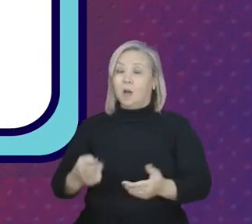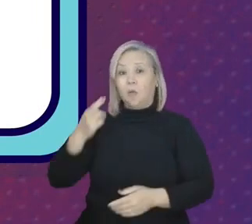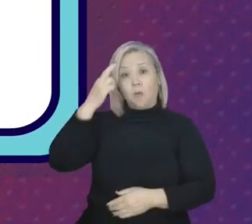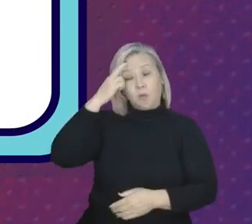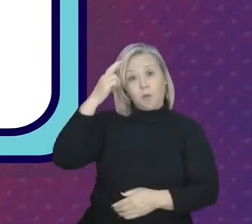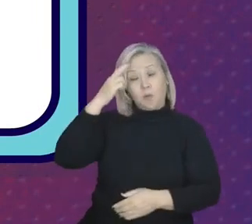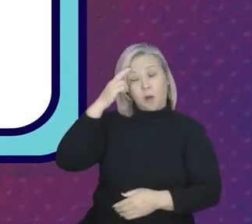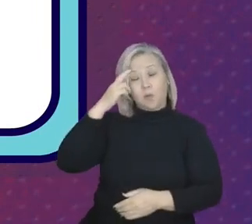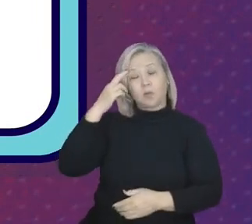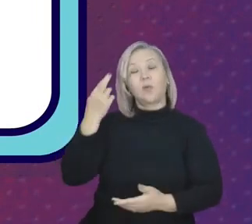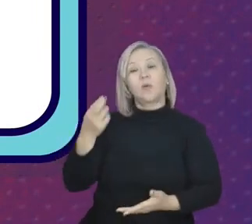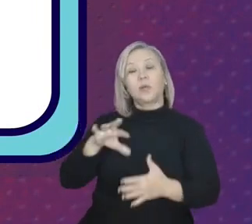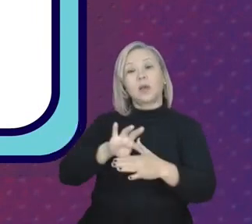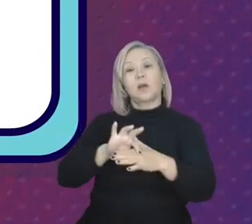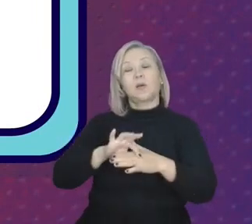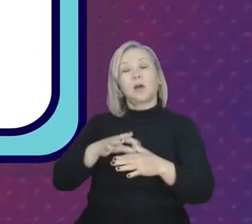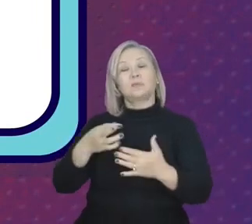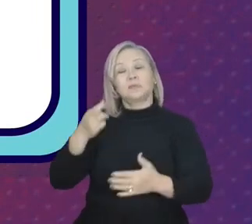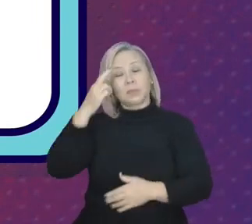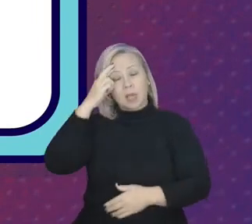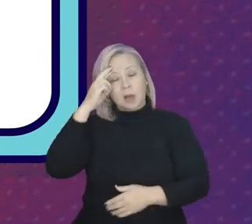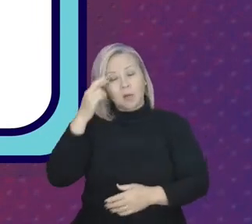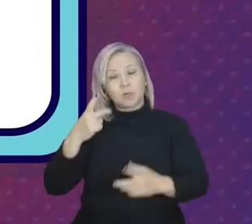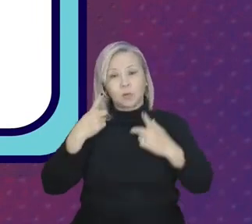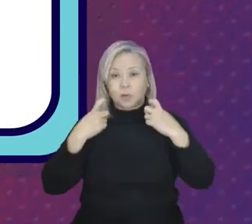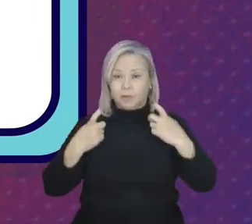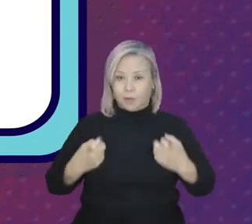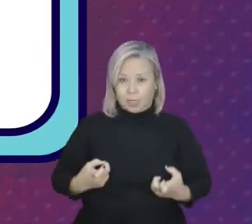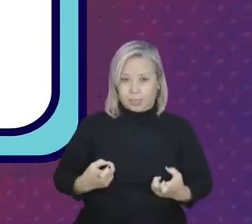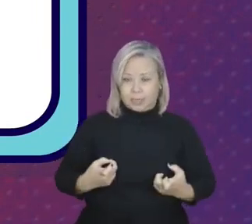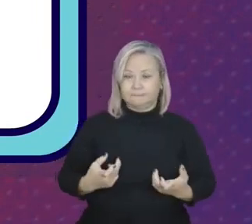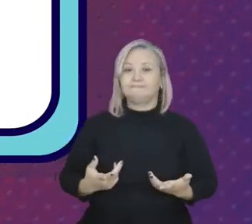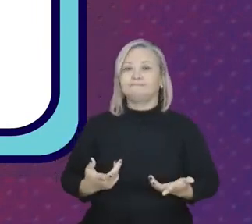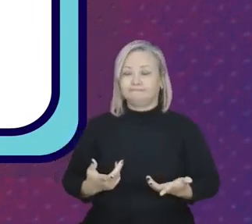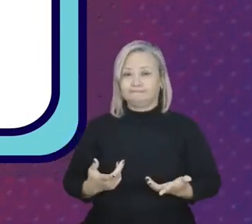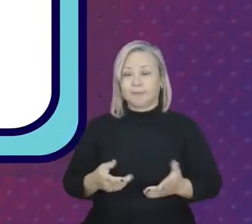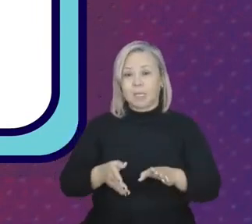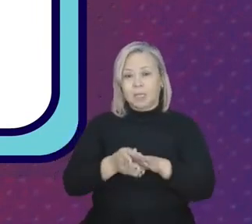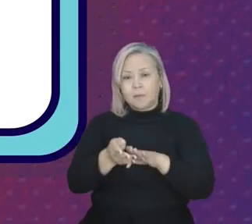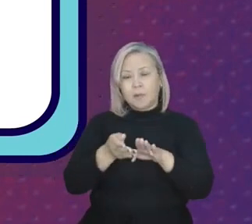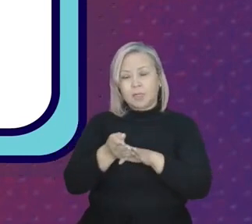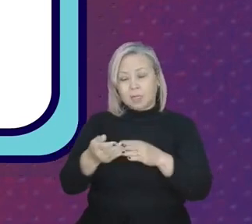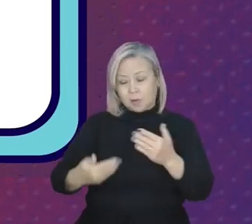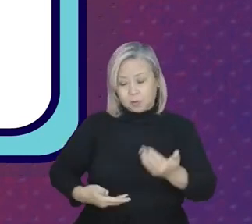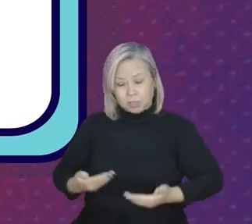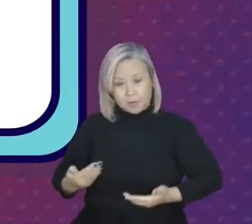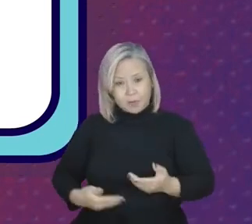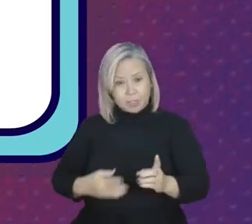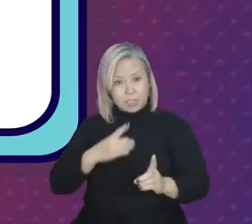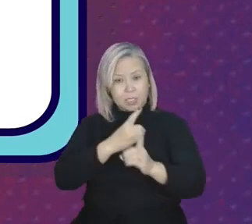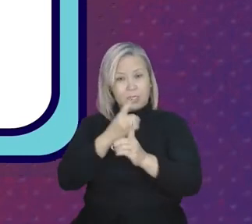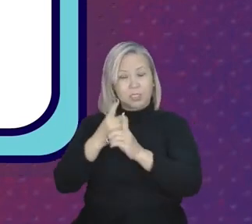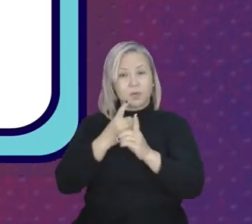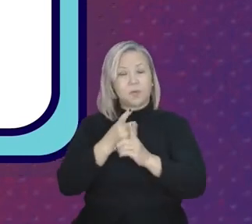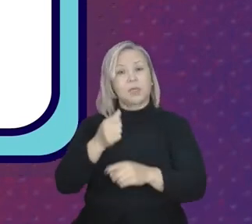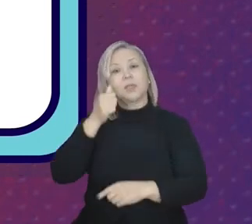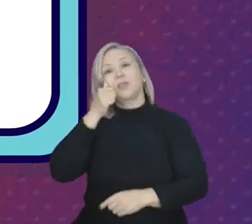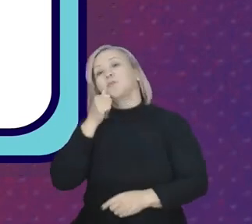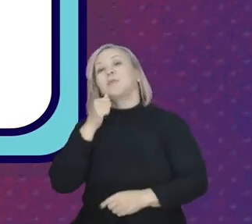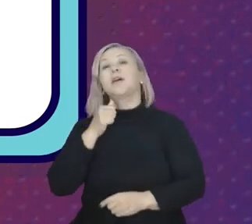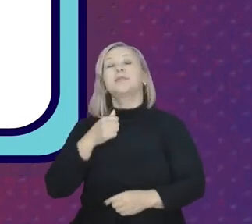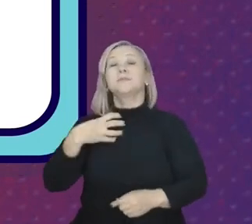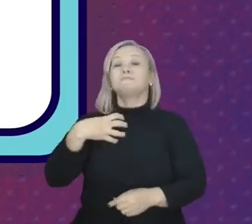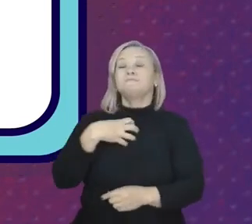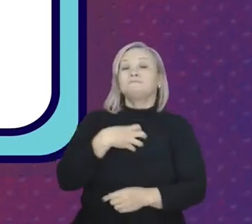violência cometida contra as mulheres ou violência de gênero, vai orientar os serviços de atendimento às mulheres em situação de violência, vai